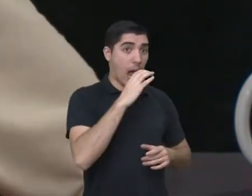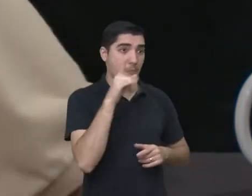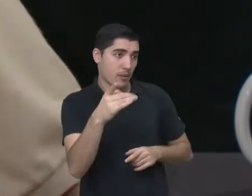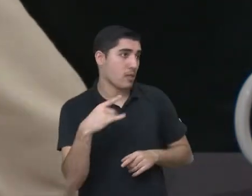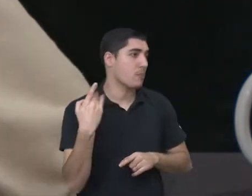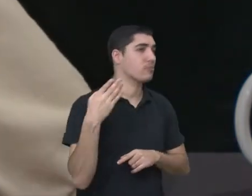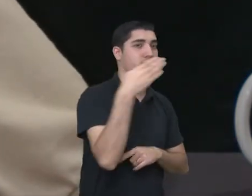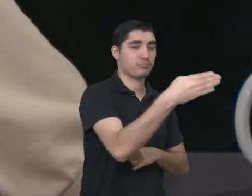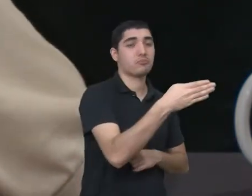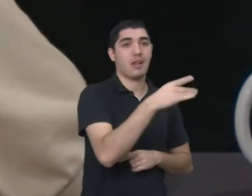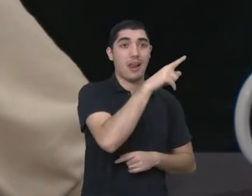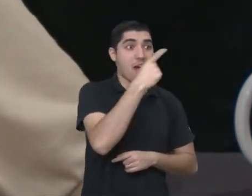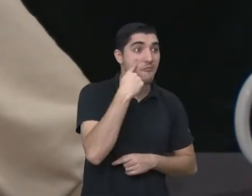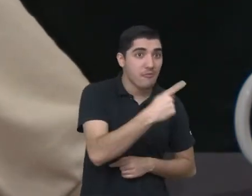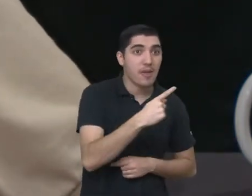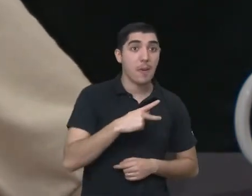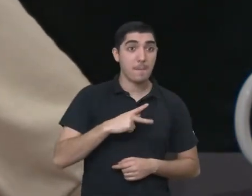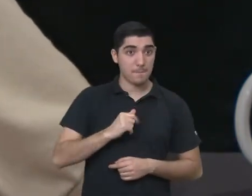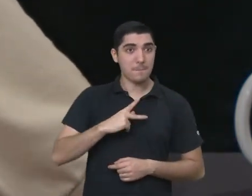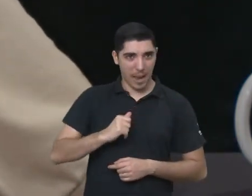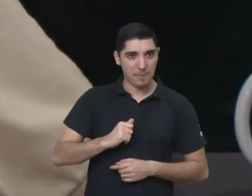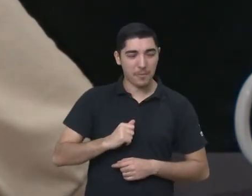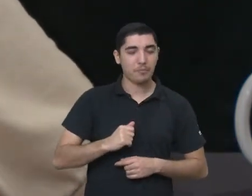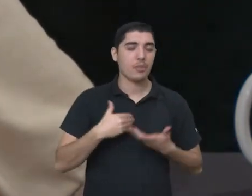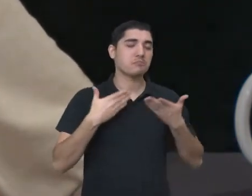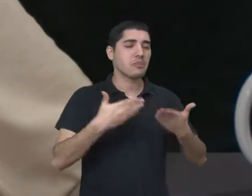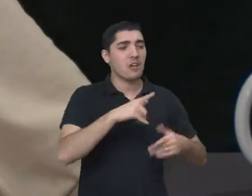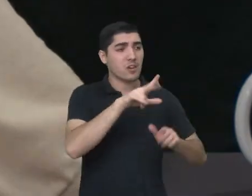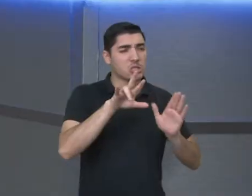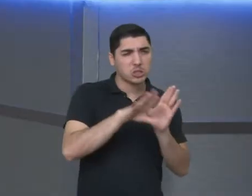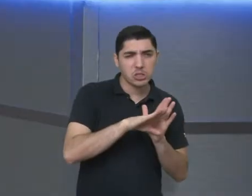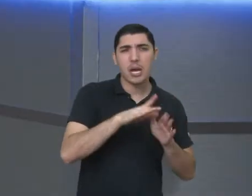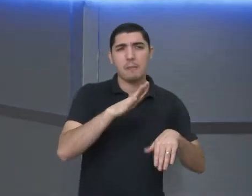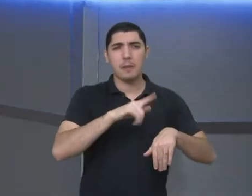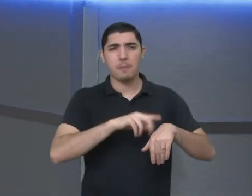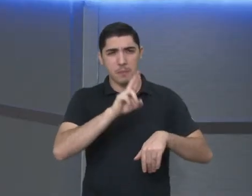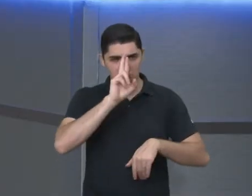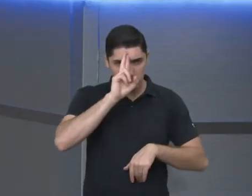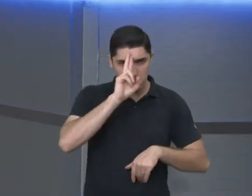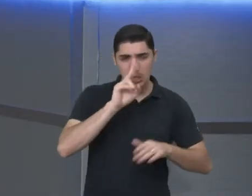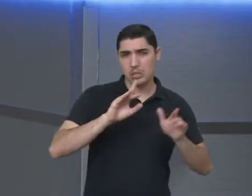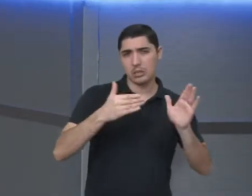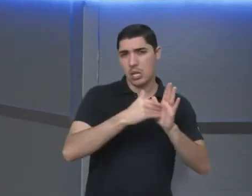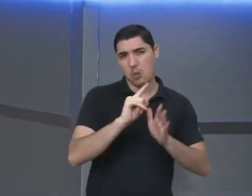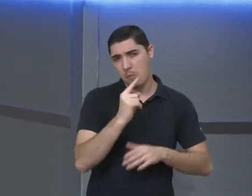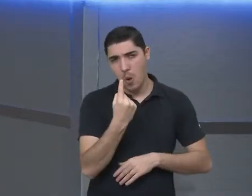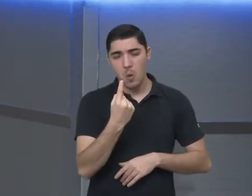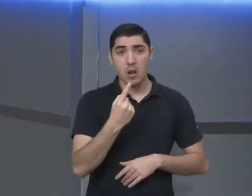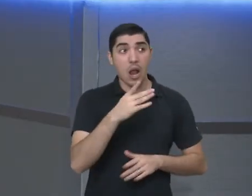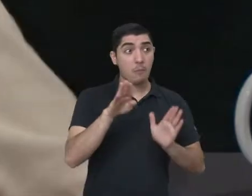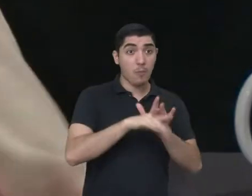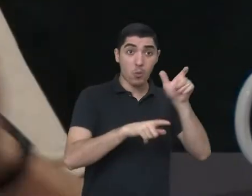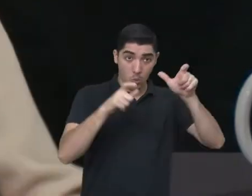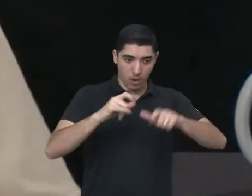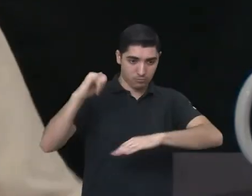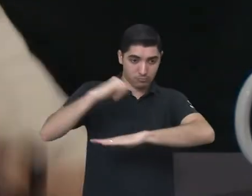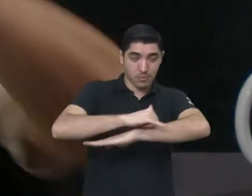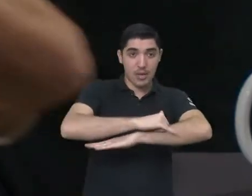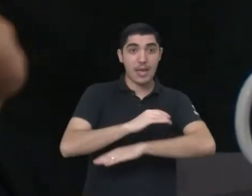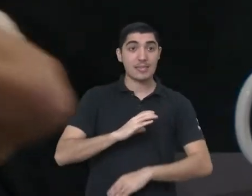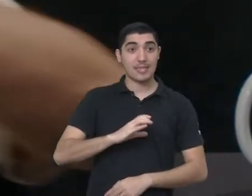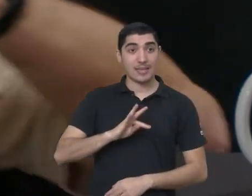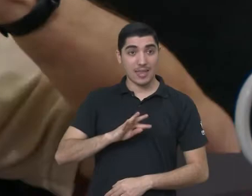falei próximo e bloco. Bloco. Vou deixar, fala, chama o próximo bloco. Você que é locutor, por favor. O próximo bloco, daqui a pouquinho, com a história de eu